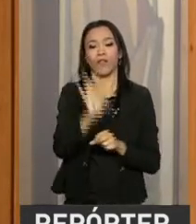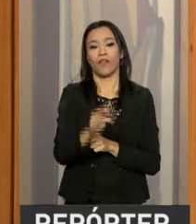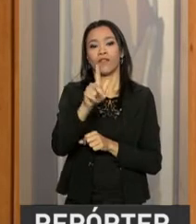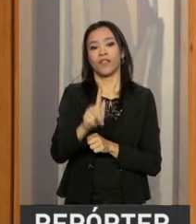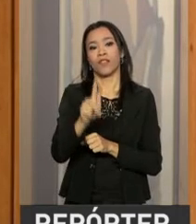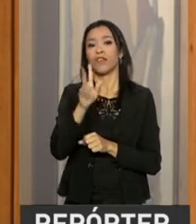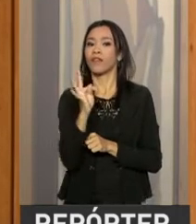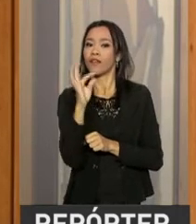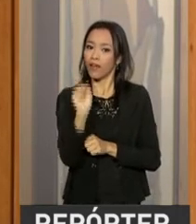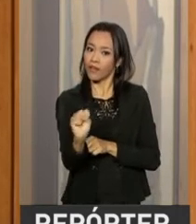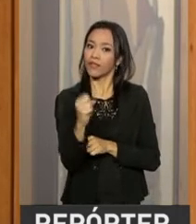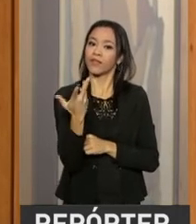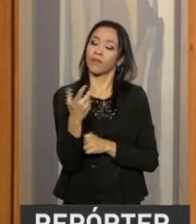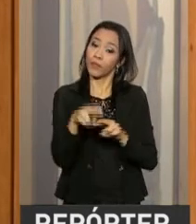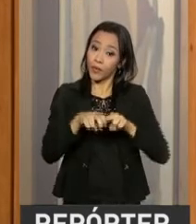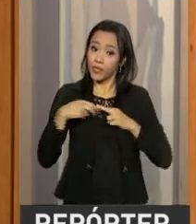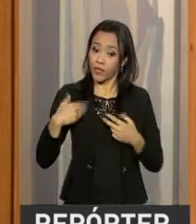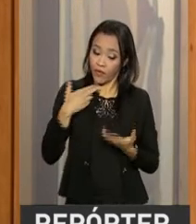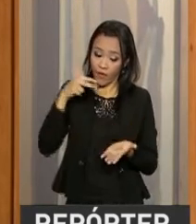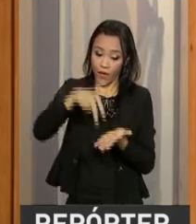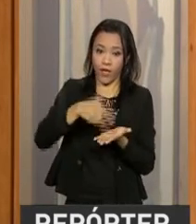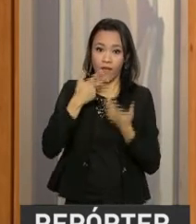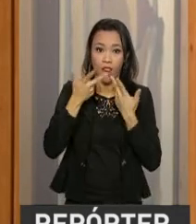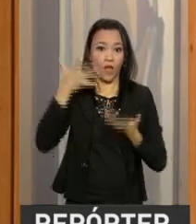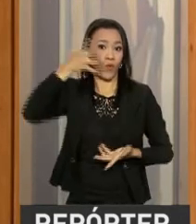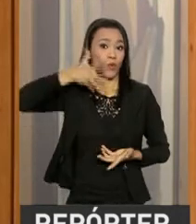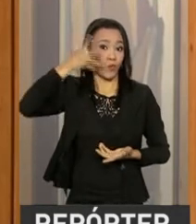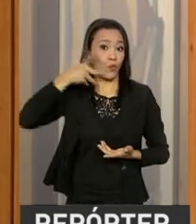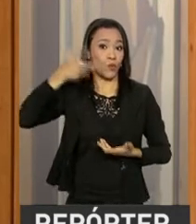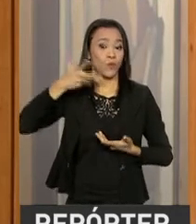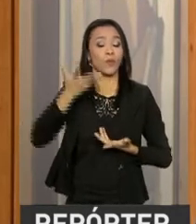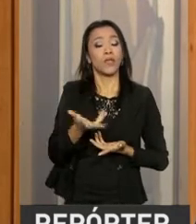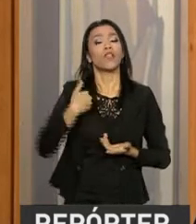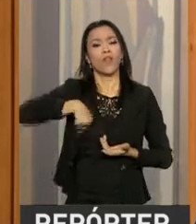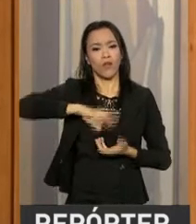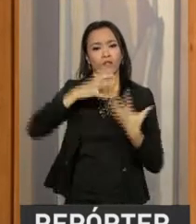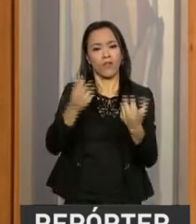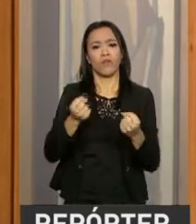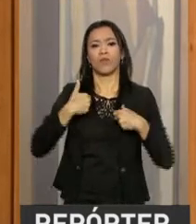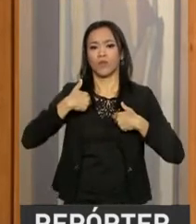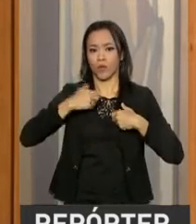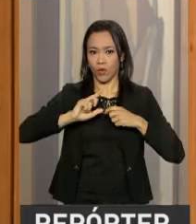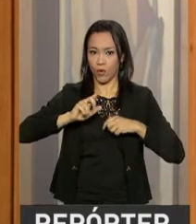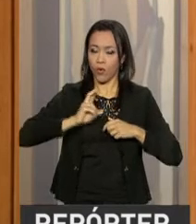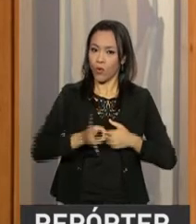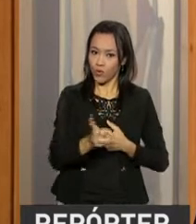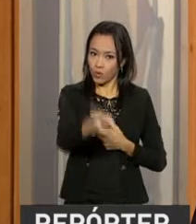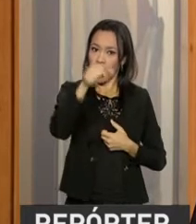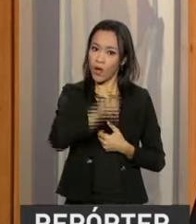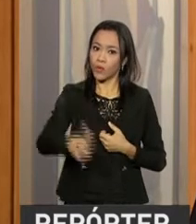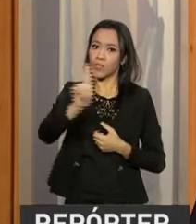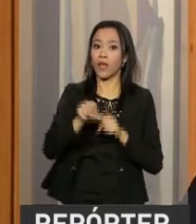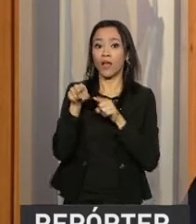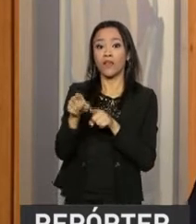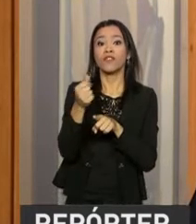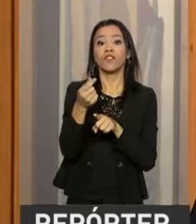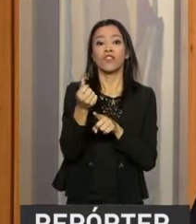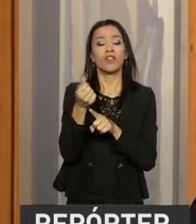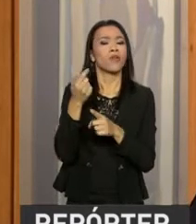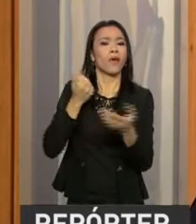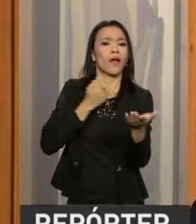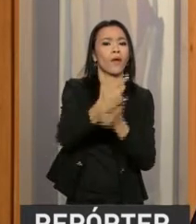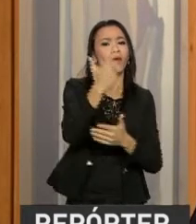daí Porque de vem até você para fazer esse anúncio de que nós vamos continuar a utilizar esses recursos para